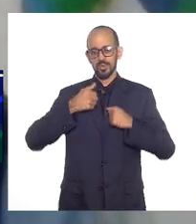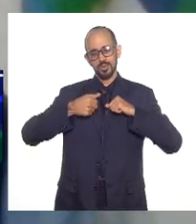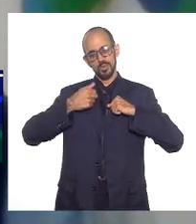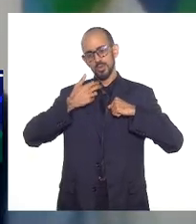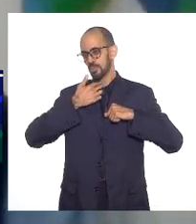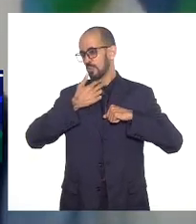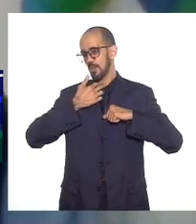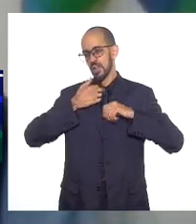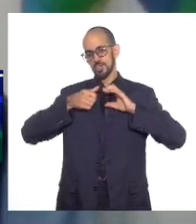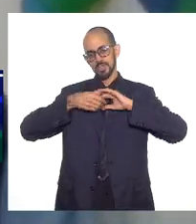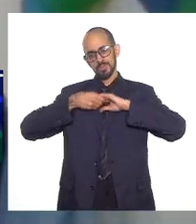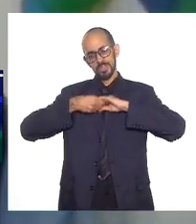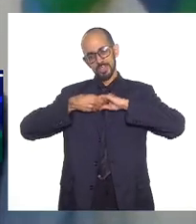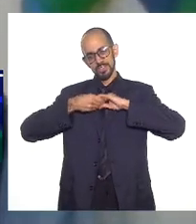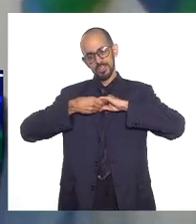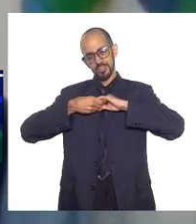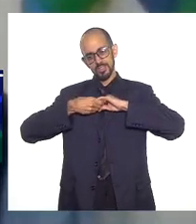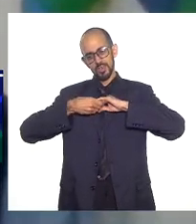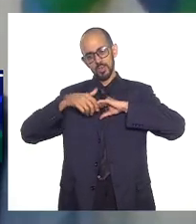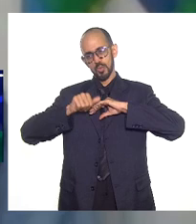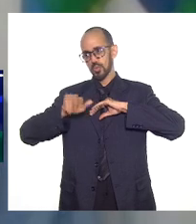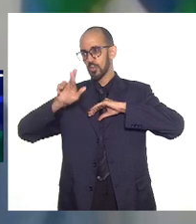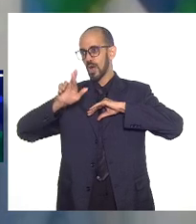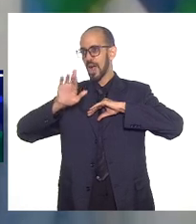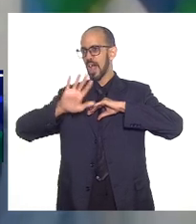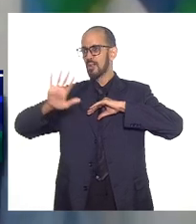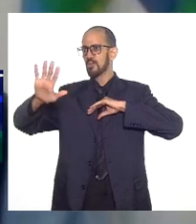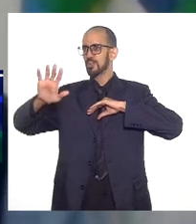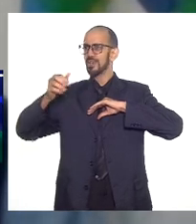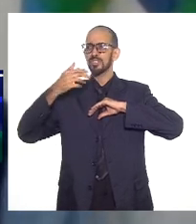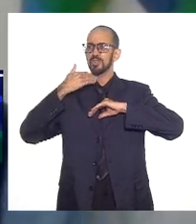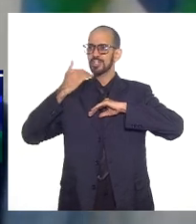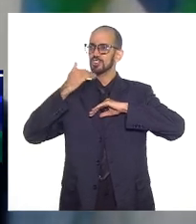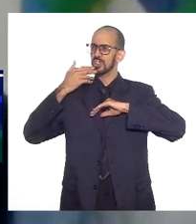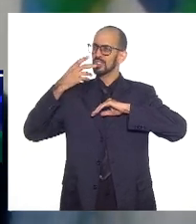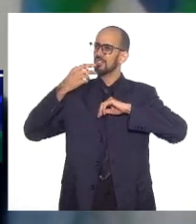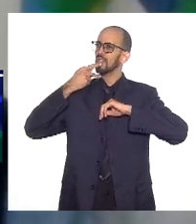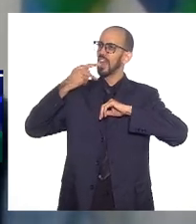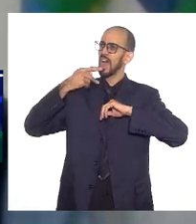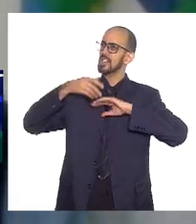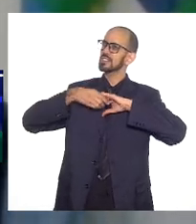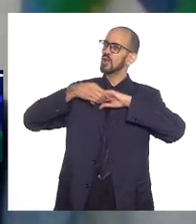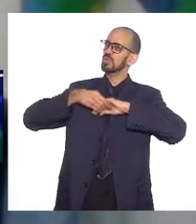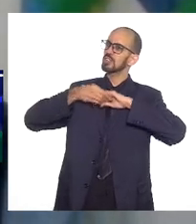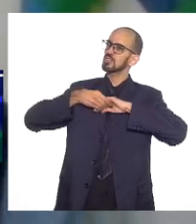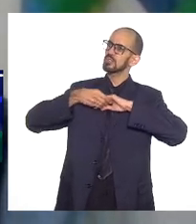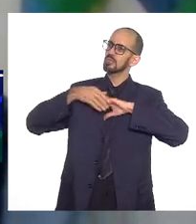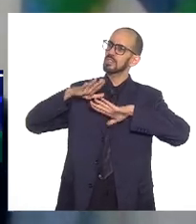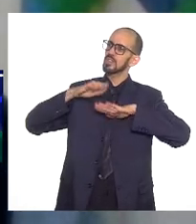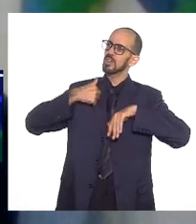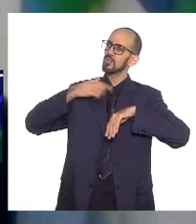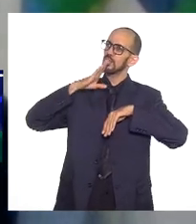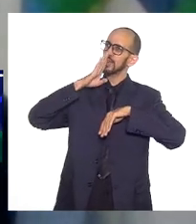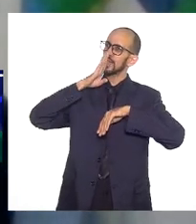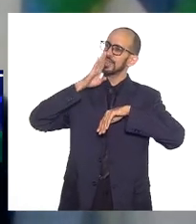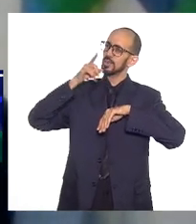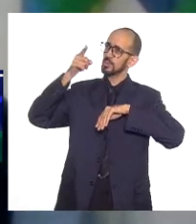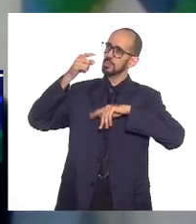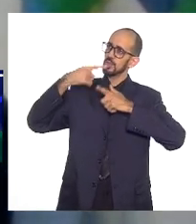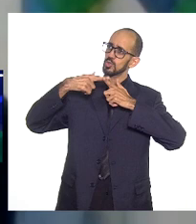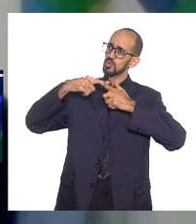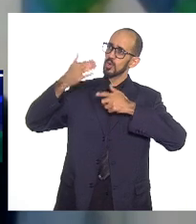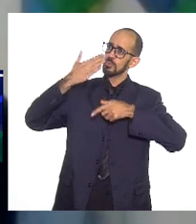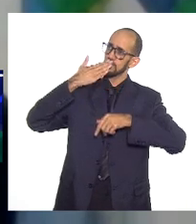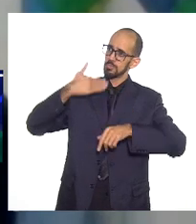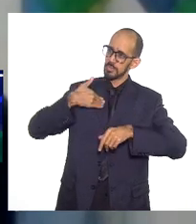ar. Não vou falar, mas eu ia falar saudações, mas vou ficar quieto, porque o senhor me pediu, pelo amor de Deus, para me ficar quieto. Ficar lá,